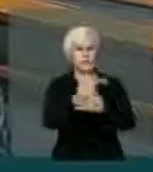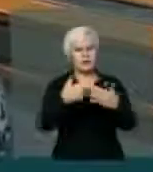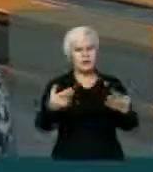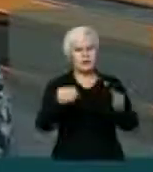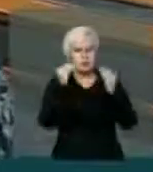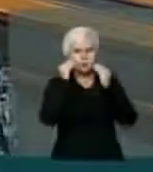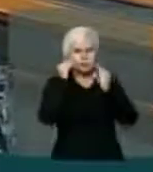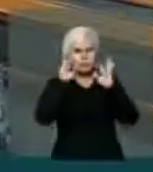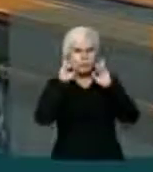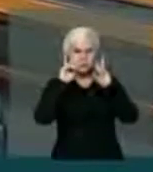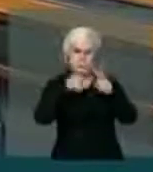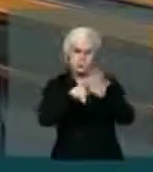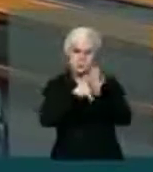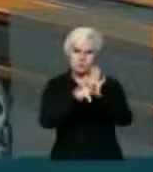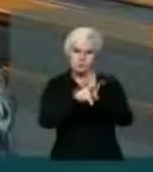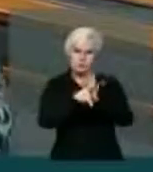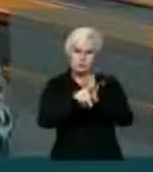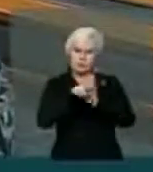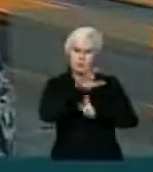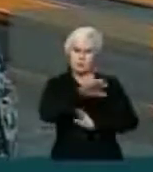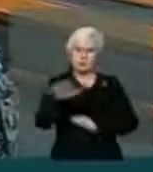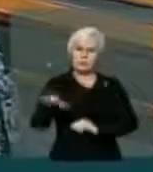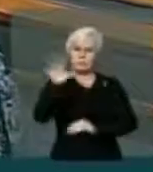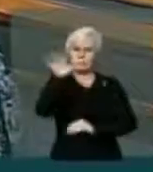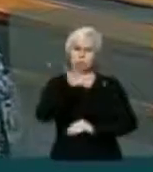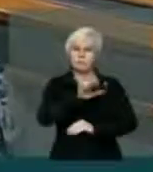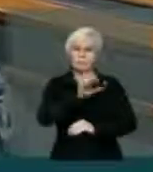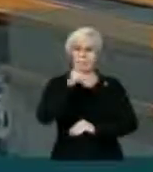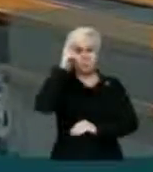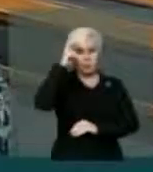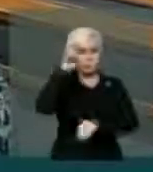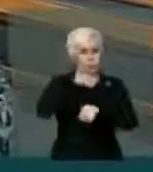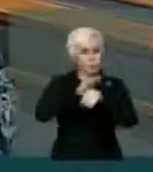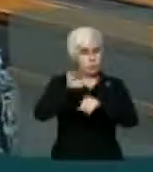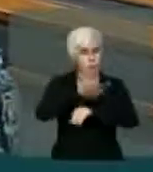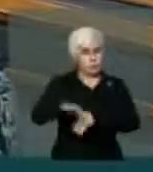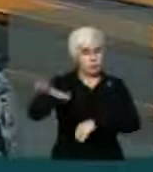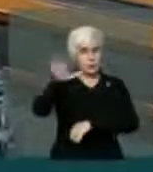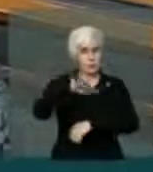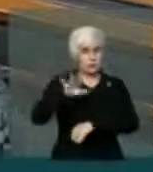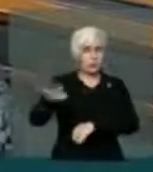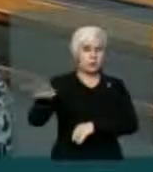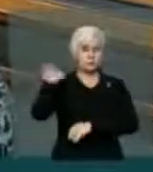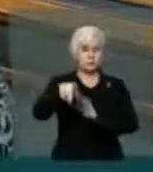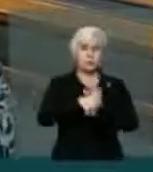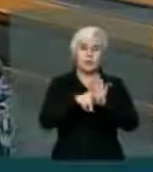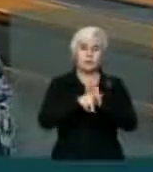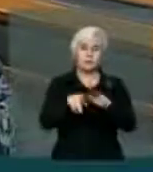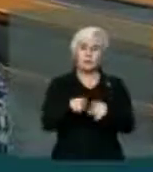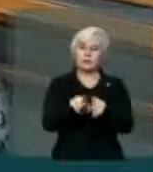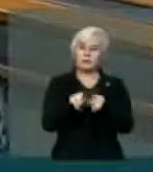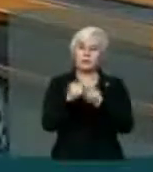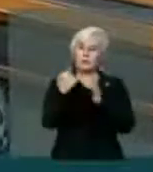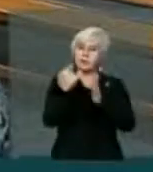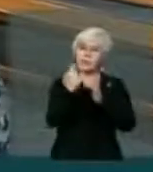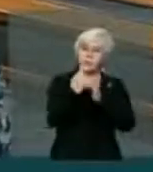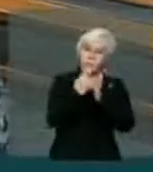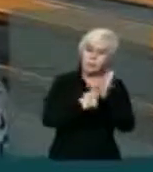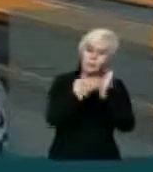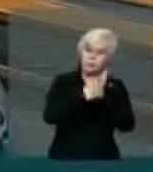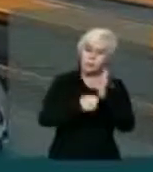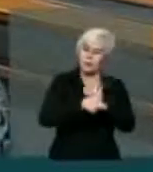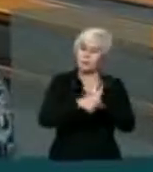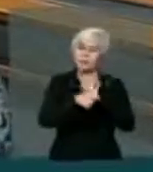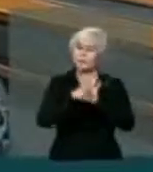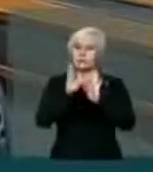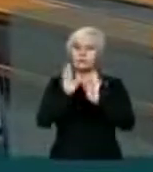atentando para a regionalização da cultura regional, a regionalização da programação, e está engavetado no